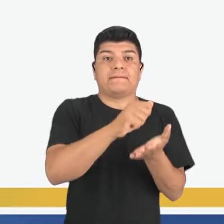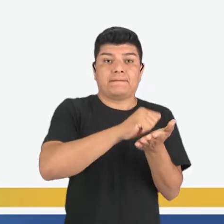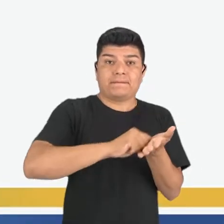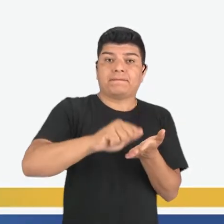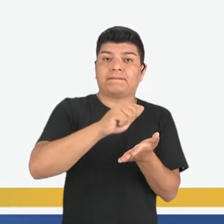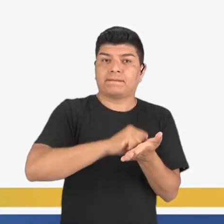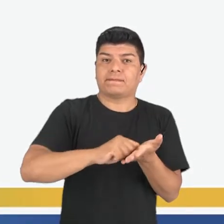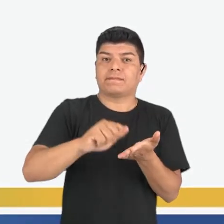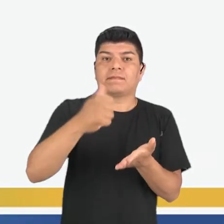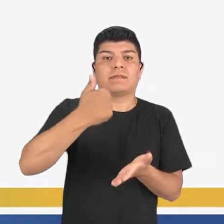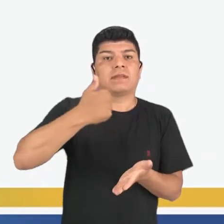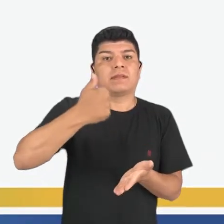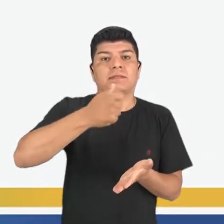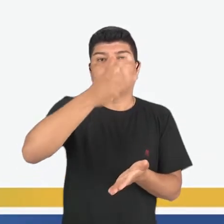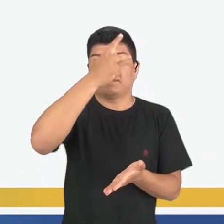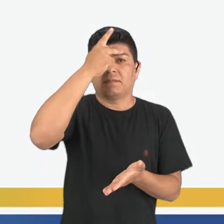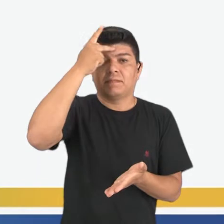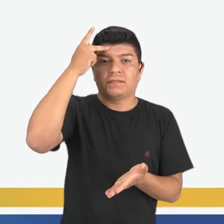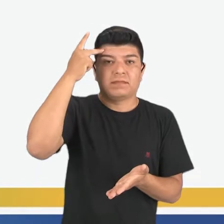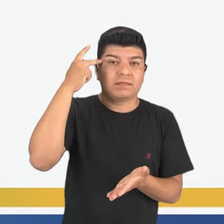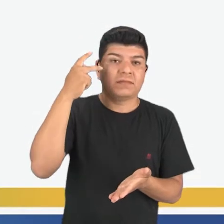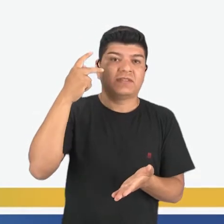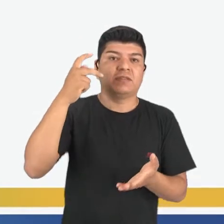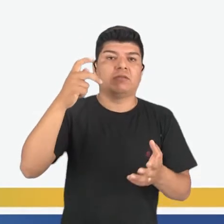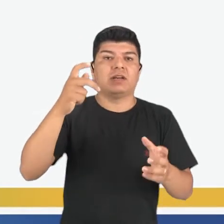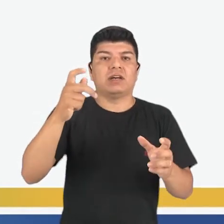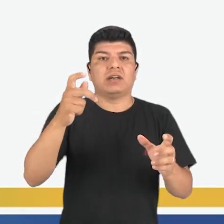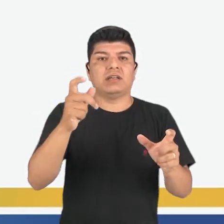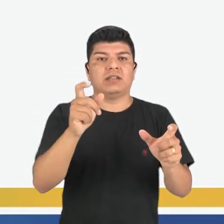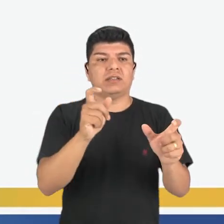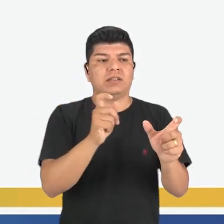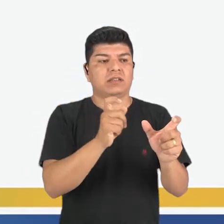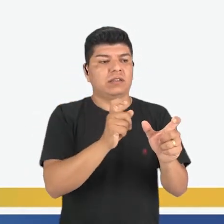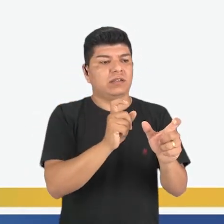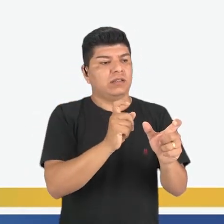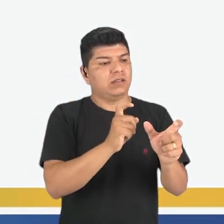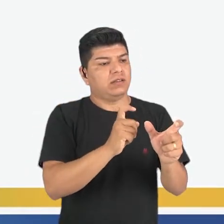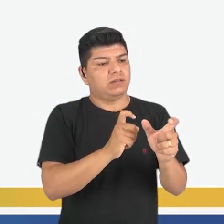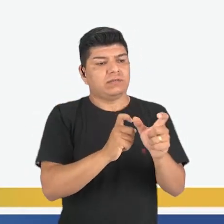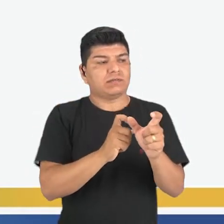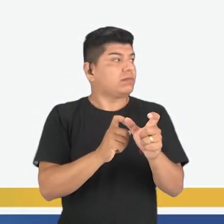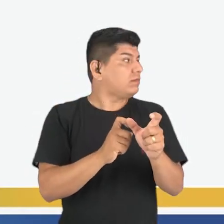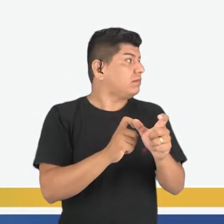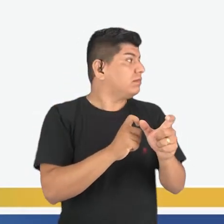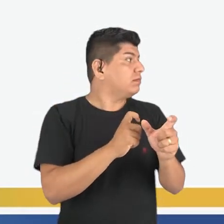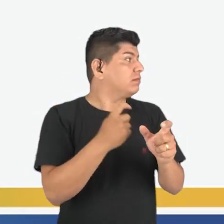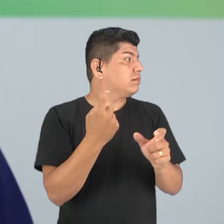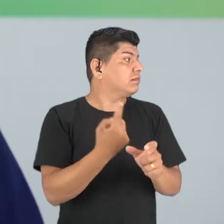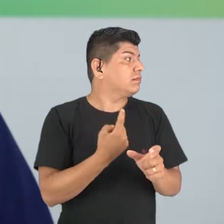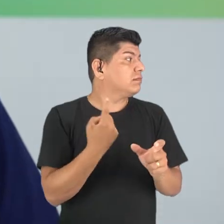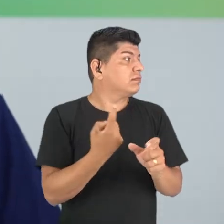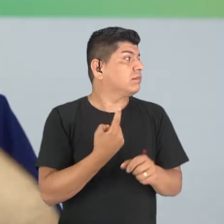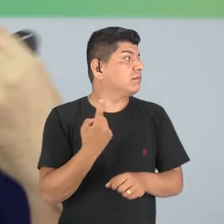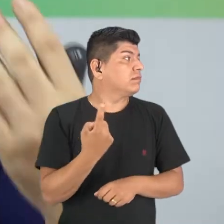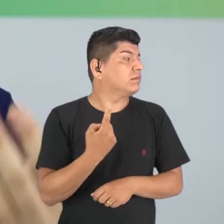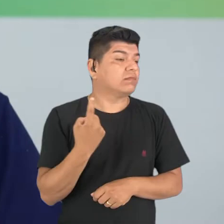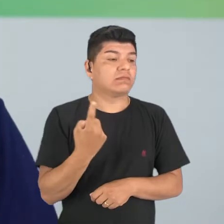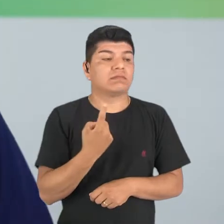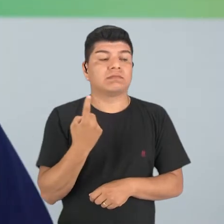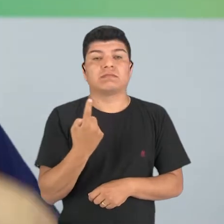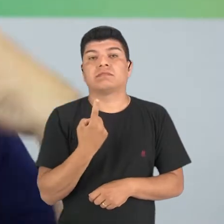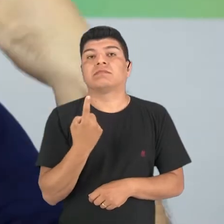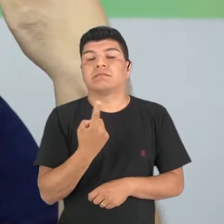Escrito na primeira pessoa do singular. Eu estou escrevendo. Então sempre eu vou falar em mim. Como